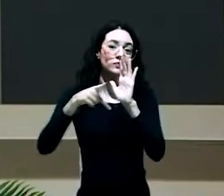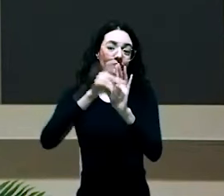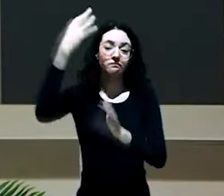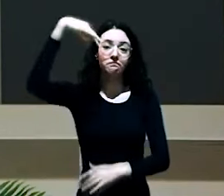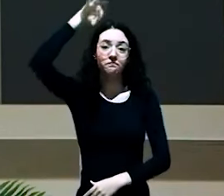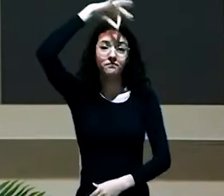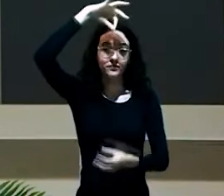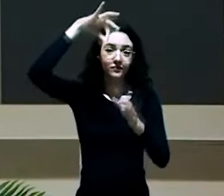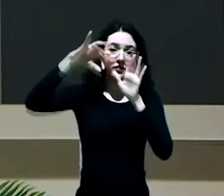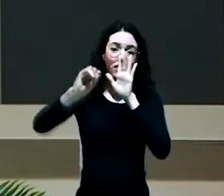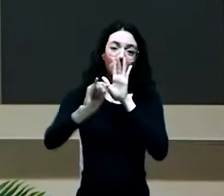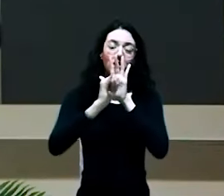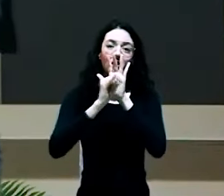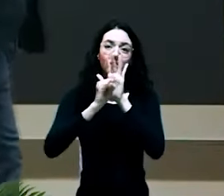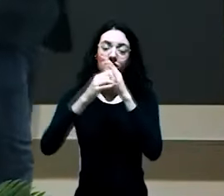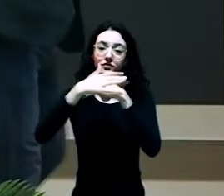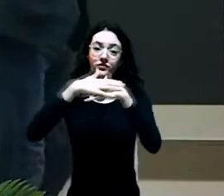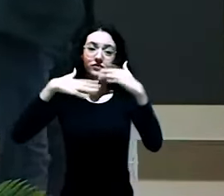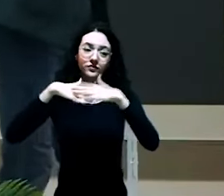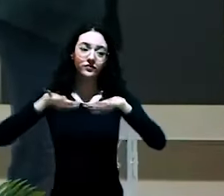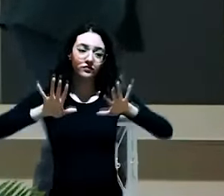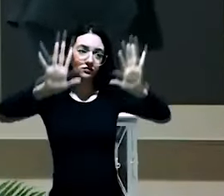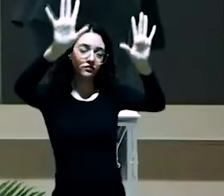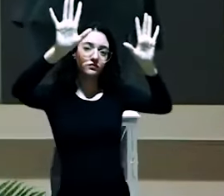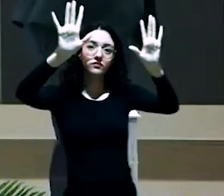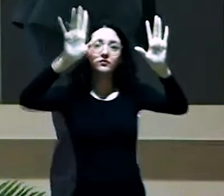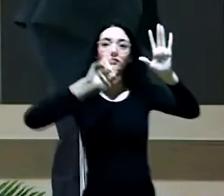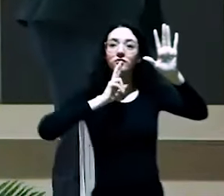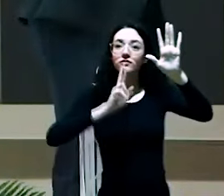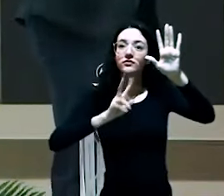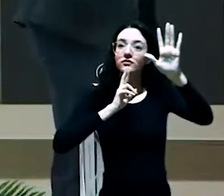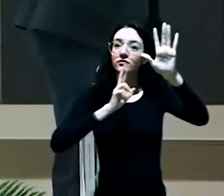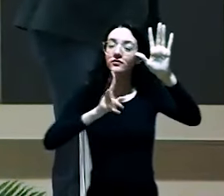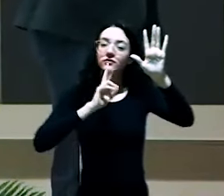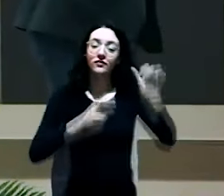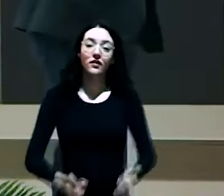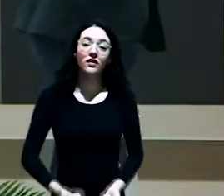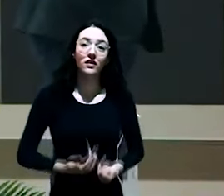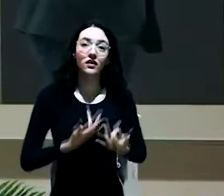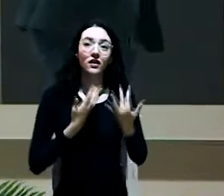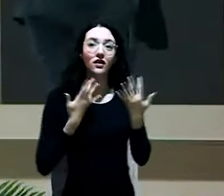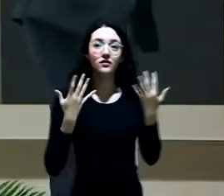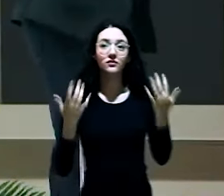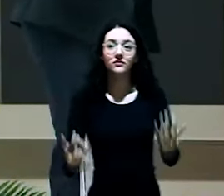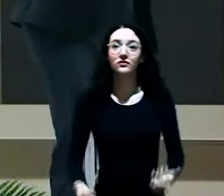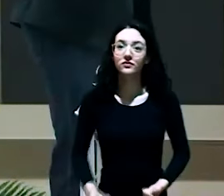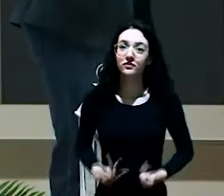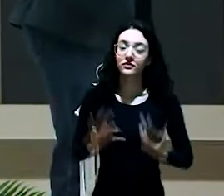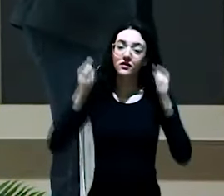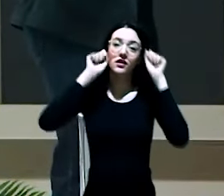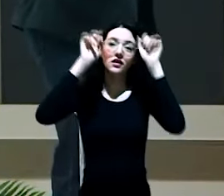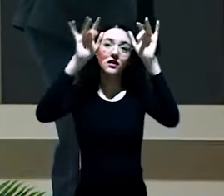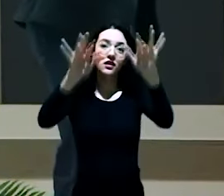do Espírito Santo. Vamos, levanta a tua mão, começa a falar em língua agora, começa a ser renovado, receba o bautismo do Espírito Santo, receba o